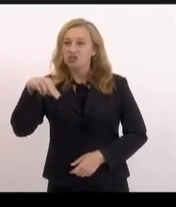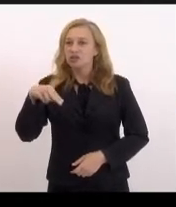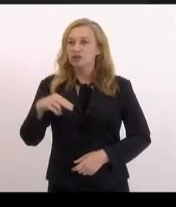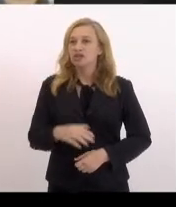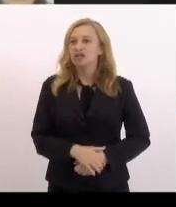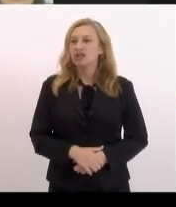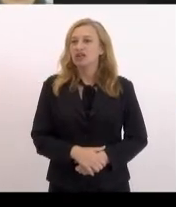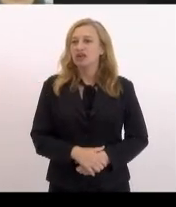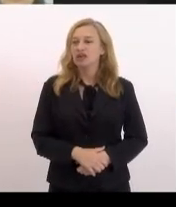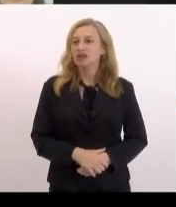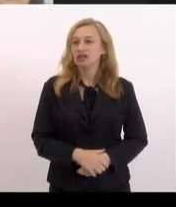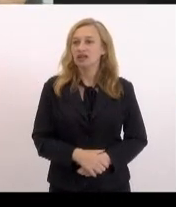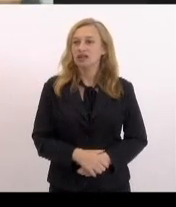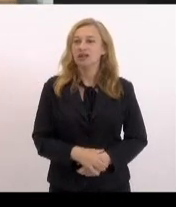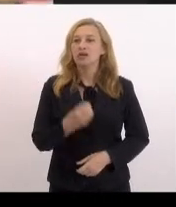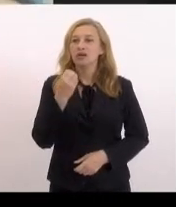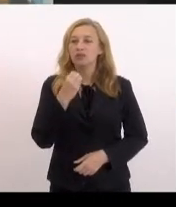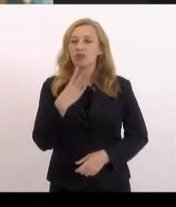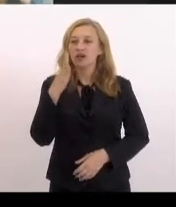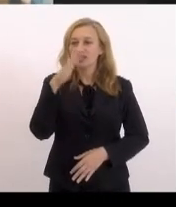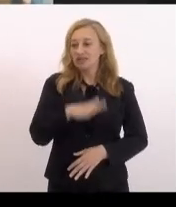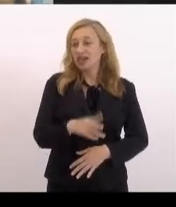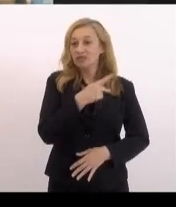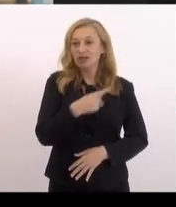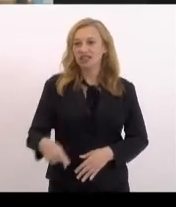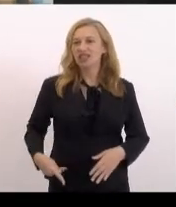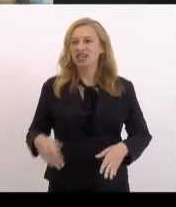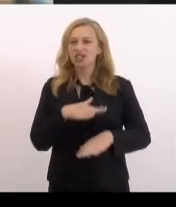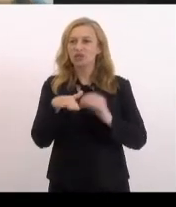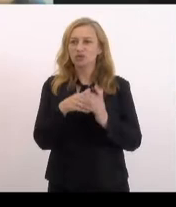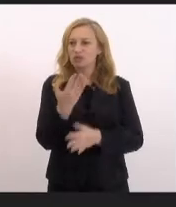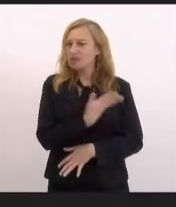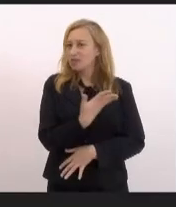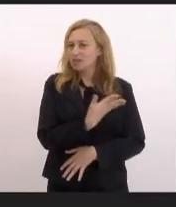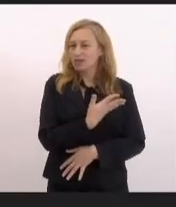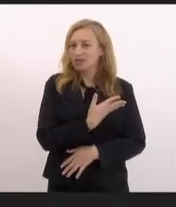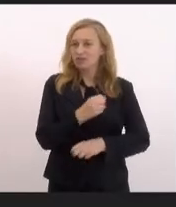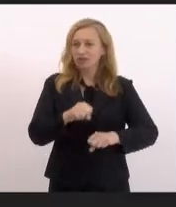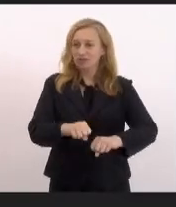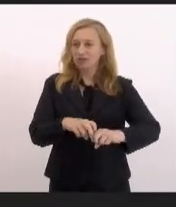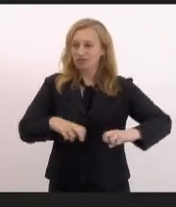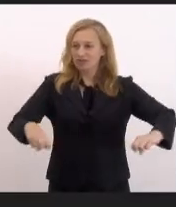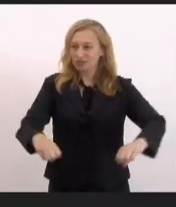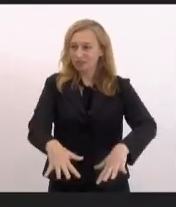Boa tarde, presidente. Boa tarde a todos os colegas aí que estão presentes na sessão plenária.